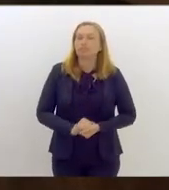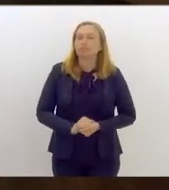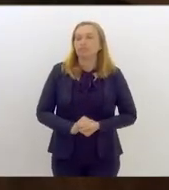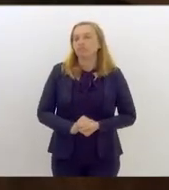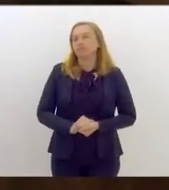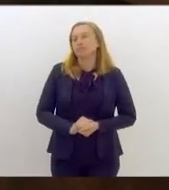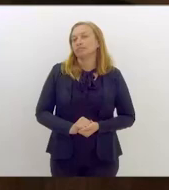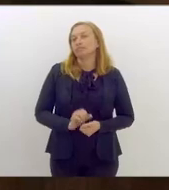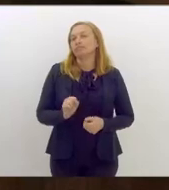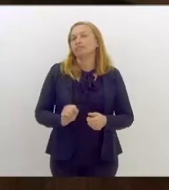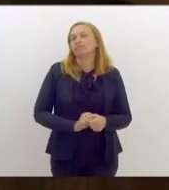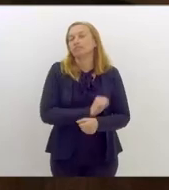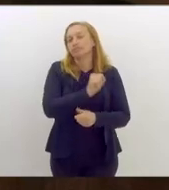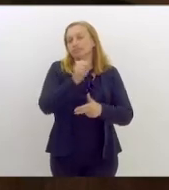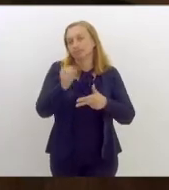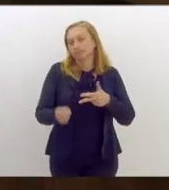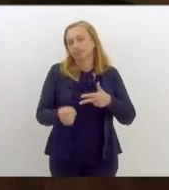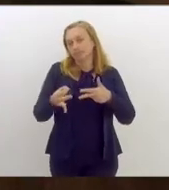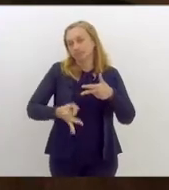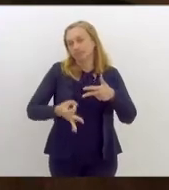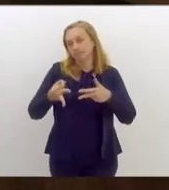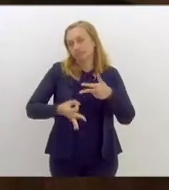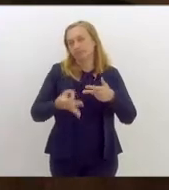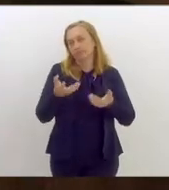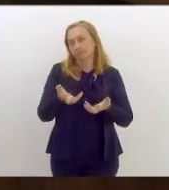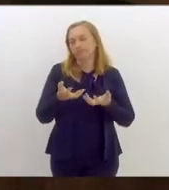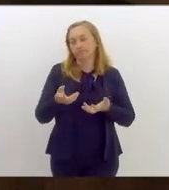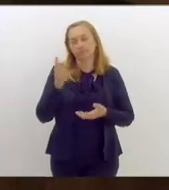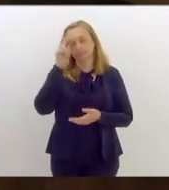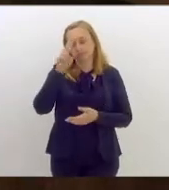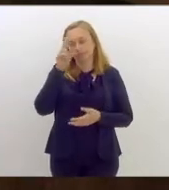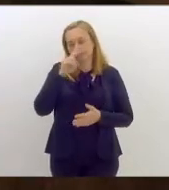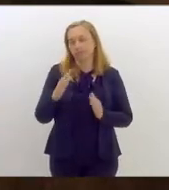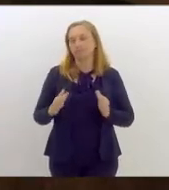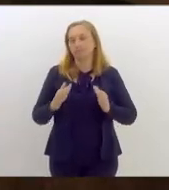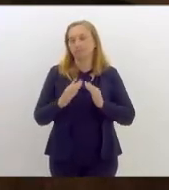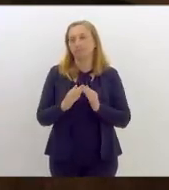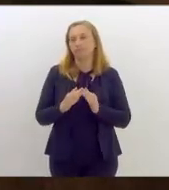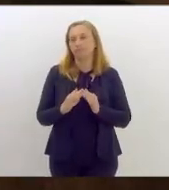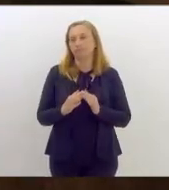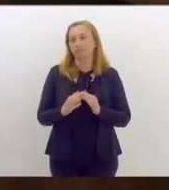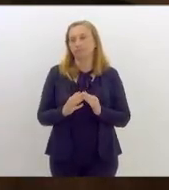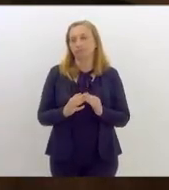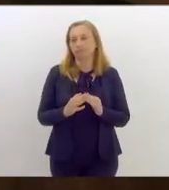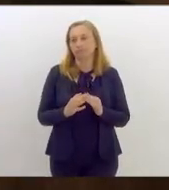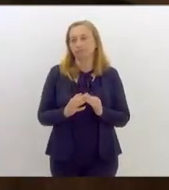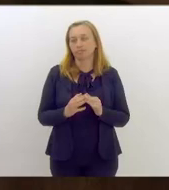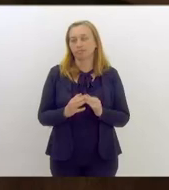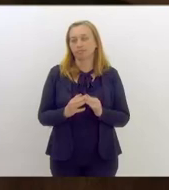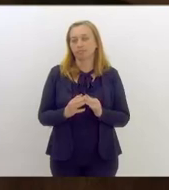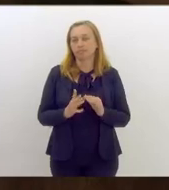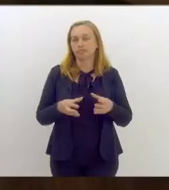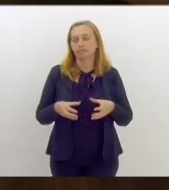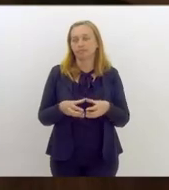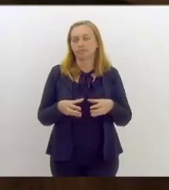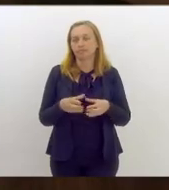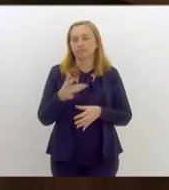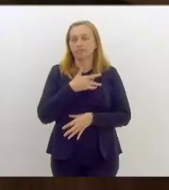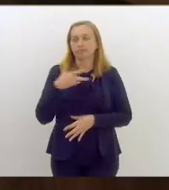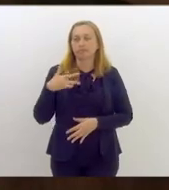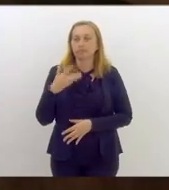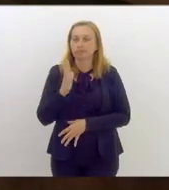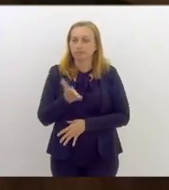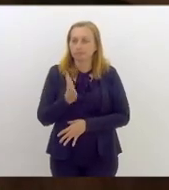no Poder Judiciário. Quero lembrar que essa casa, através da Comissão de Saúde,